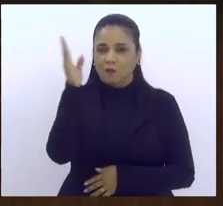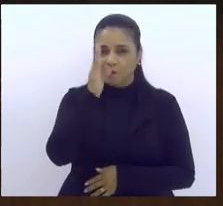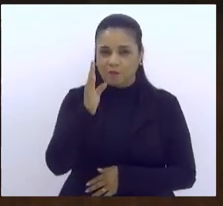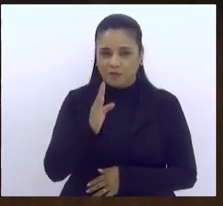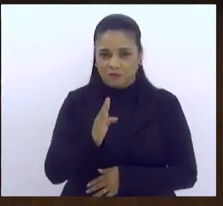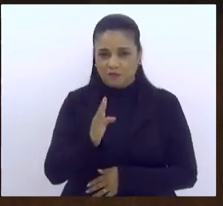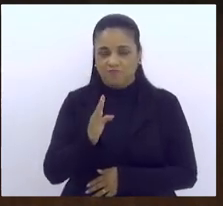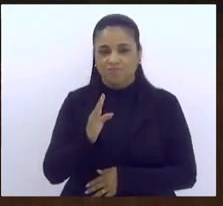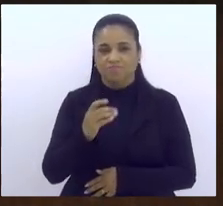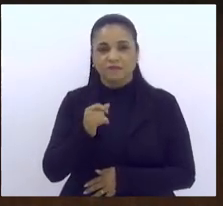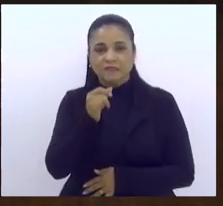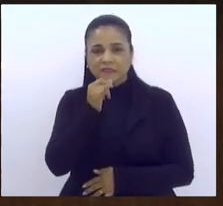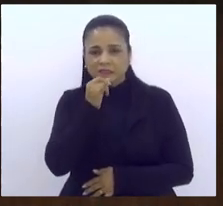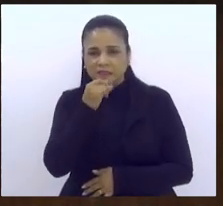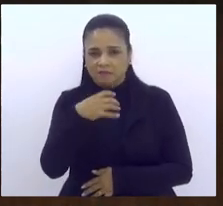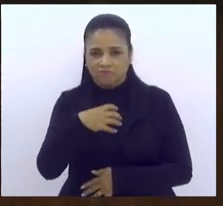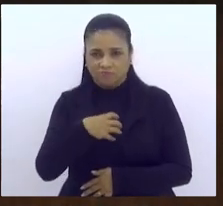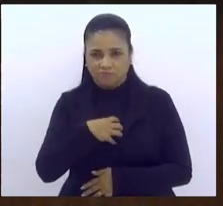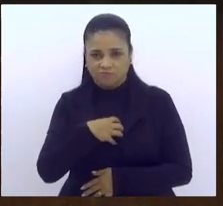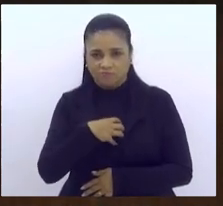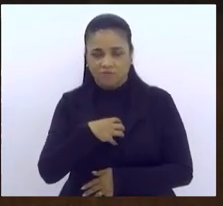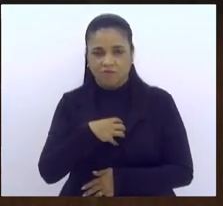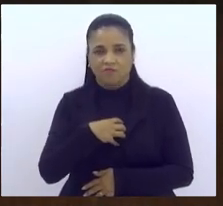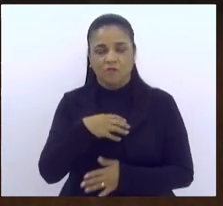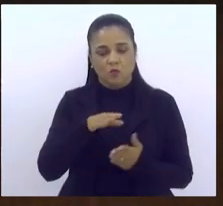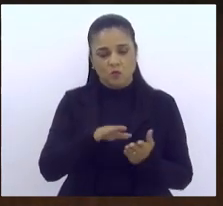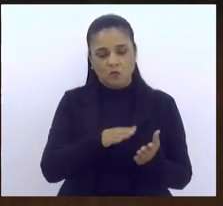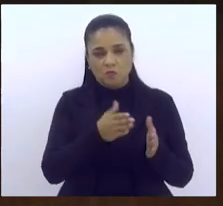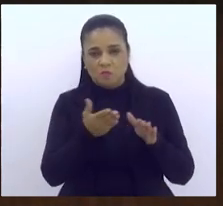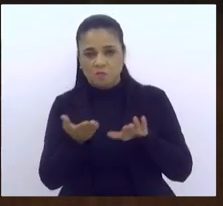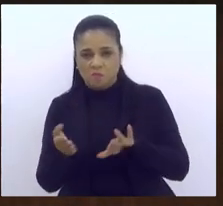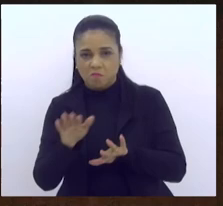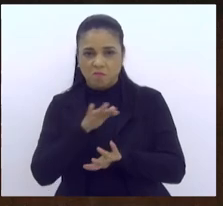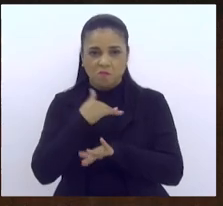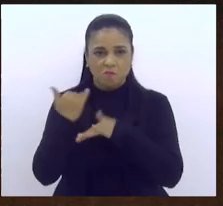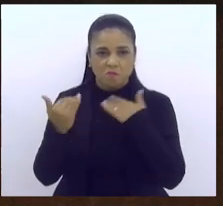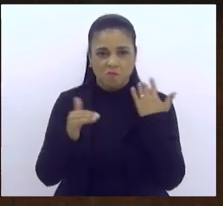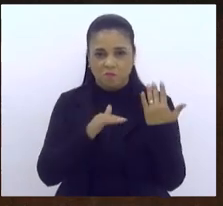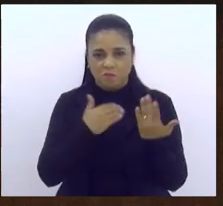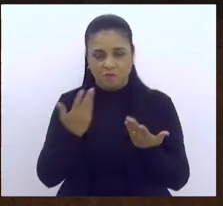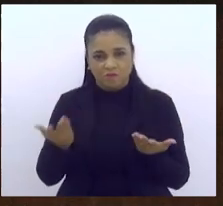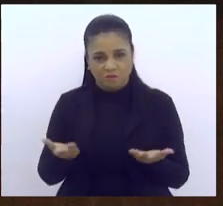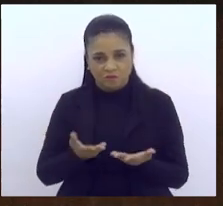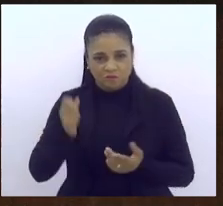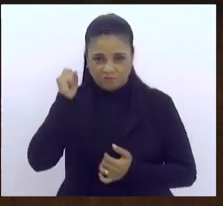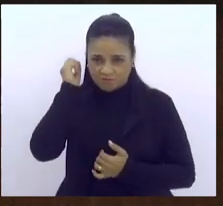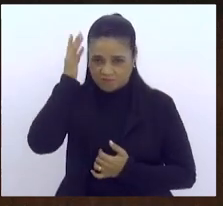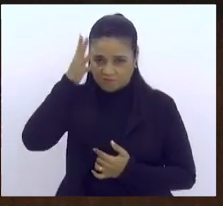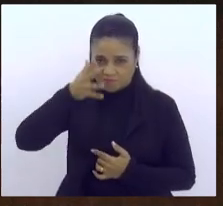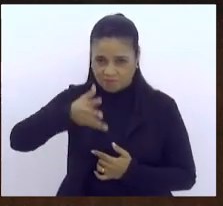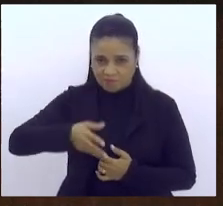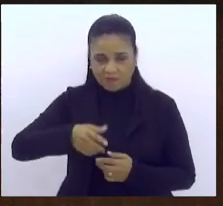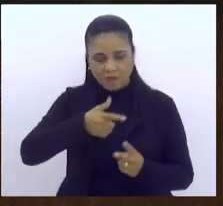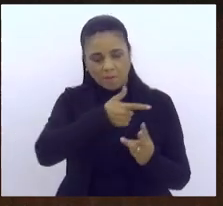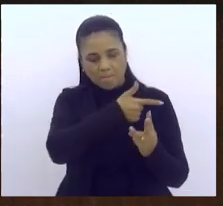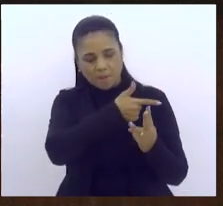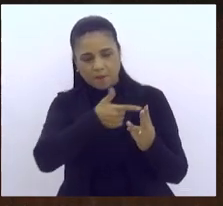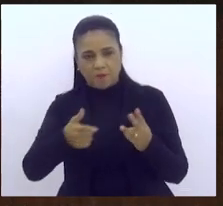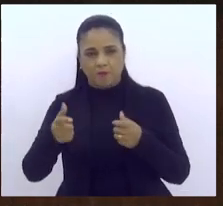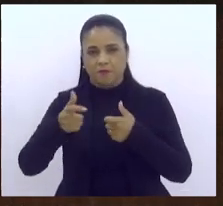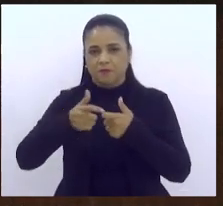enlutada e muito triste com esses assassinatos, com essa situação que nós vivemos aqui na nossa cidade.